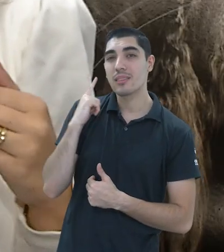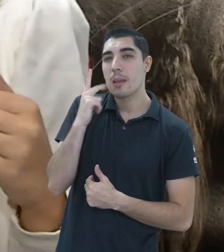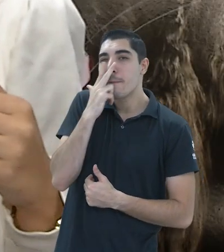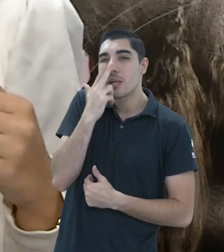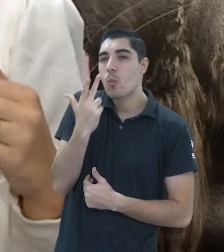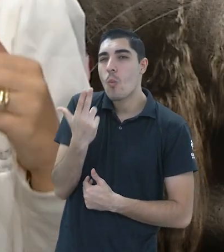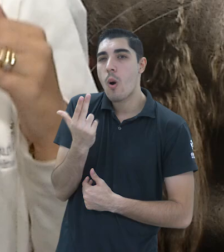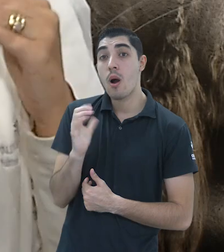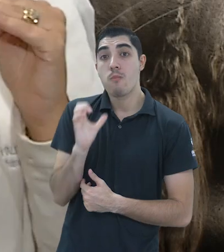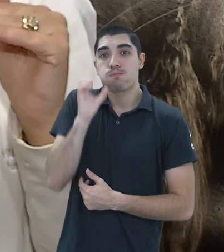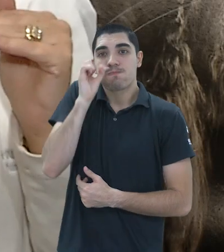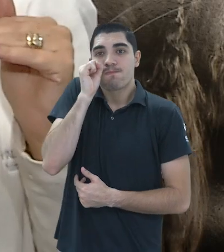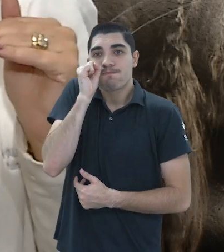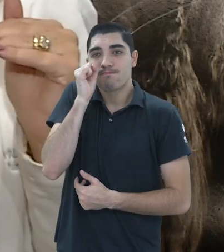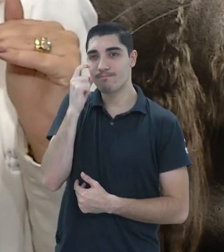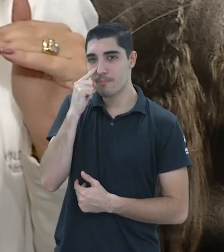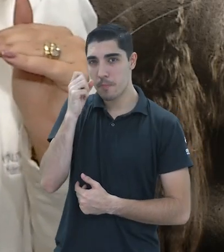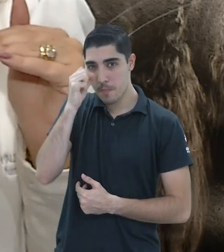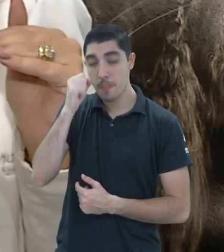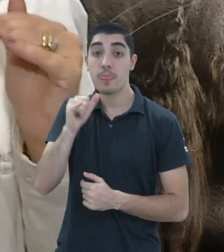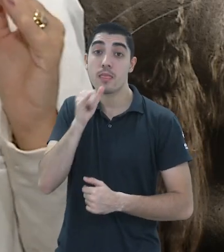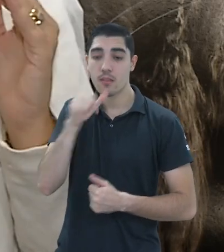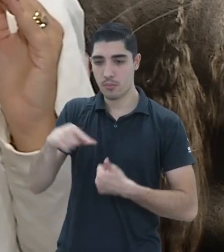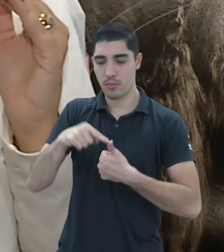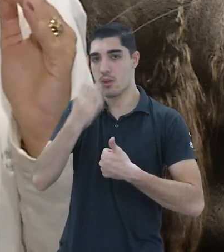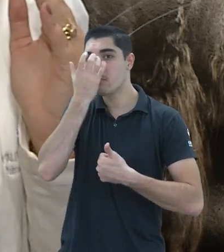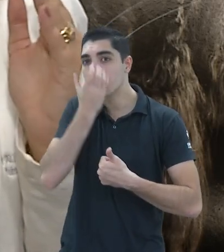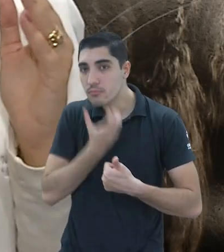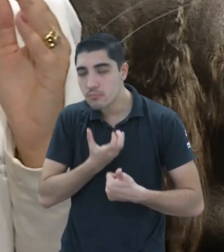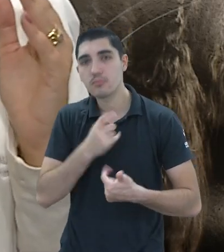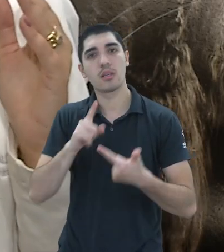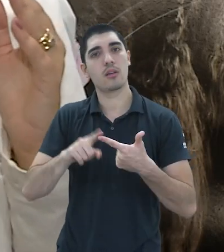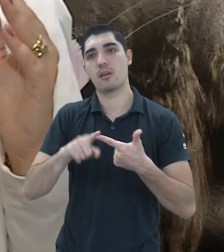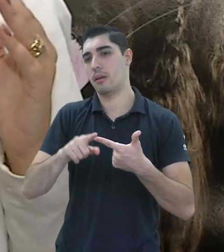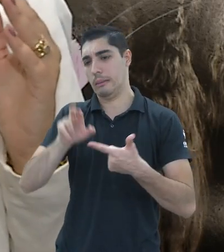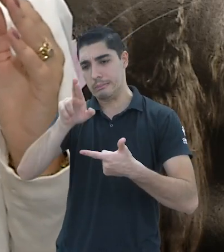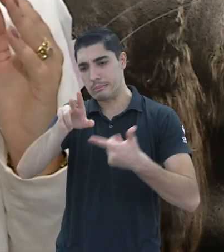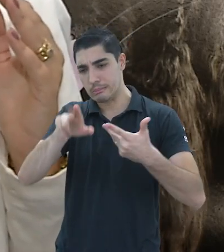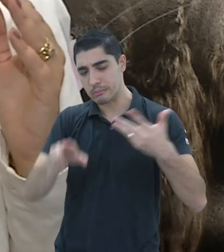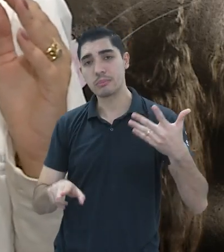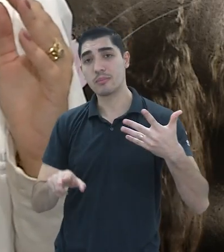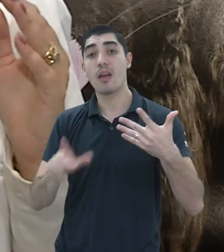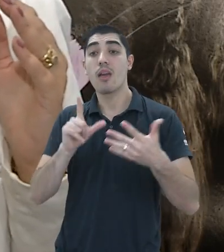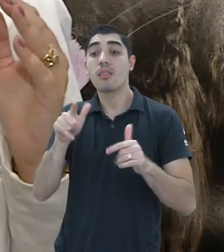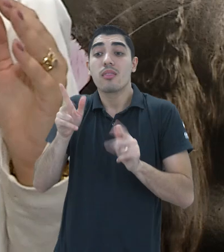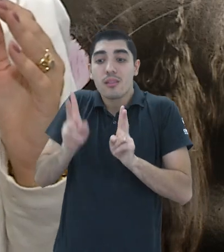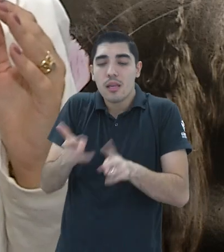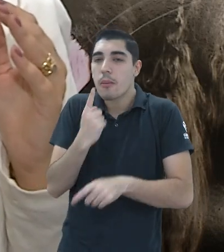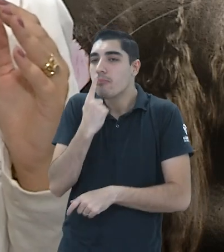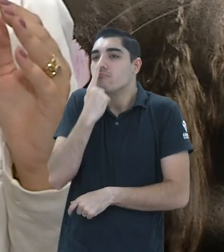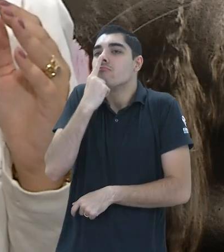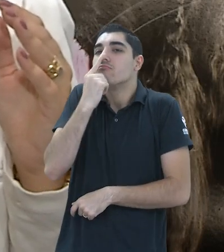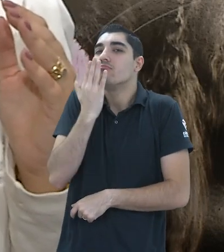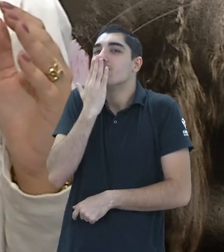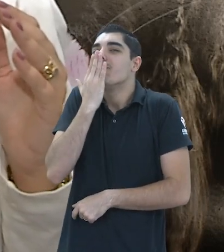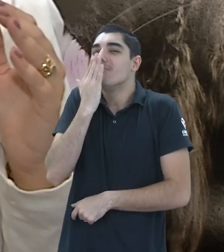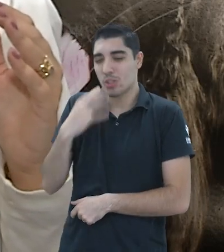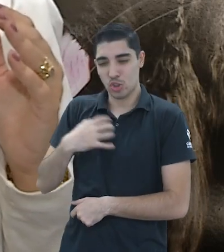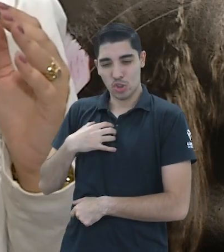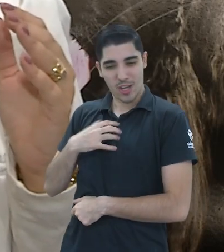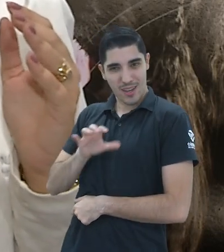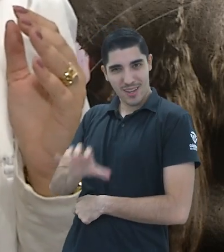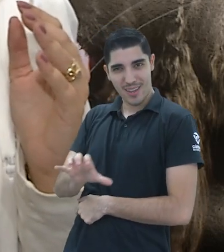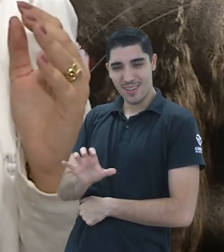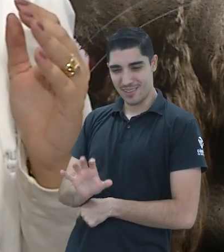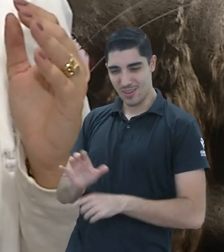ele está obstruído. Ou mecanicamente, porque shih tzus, pugs, bulldogs são muito achatadinhos e essa dobra acaba fazendo